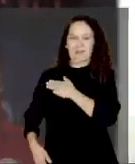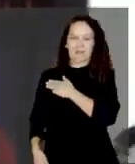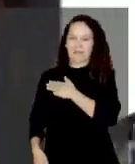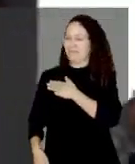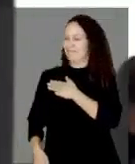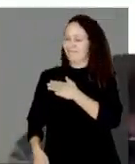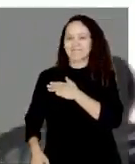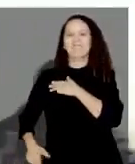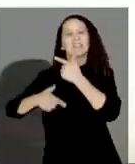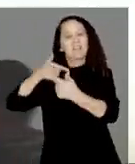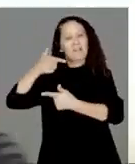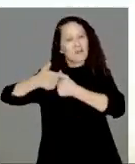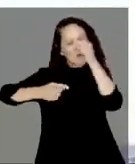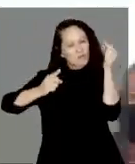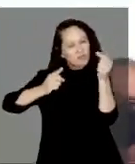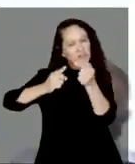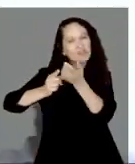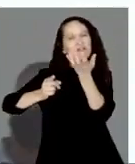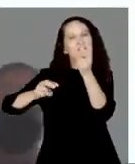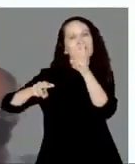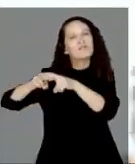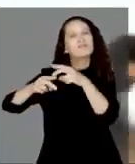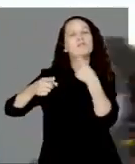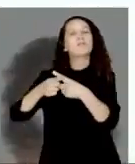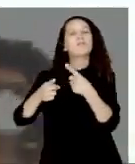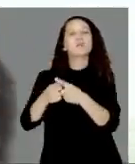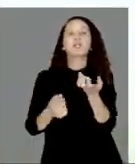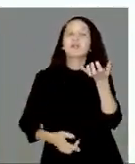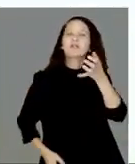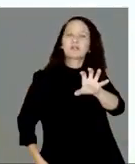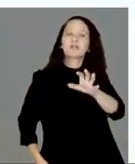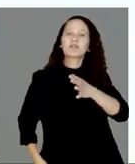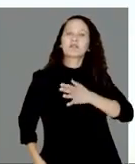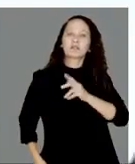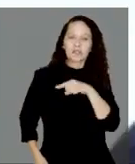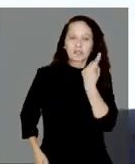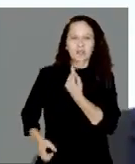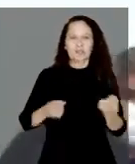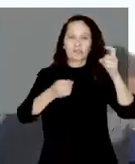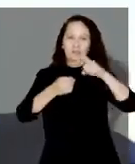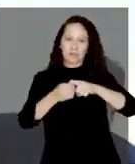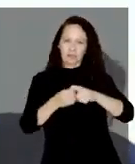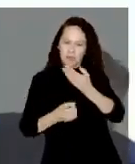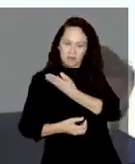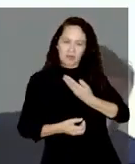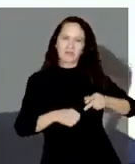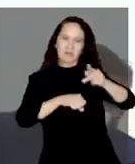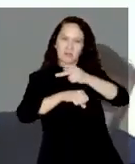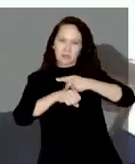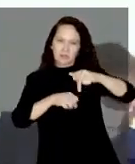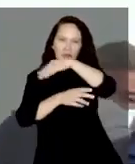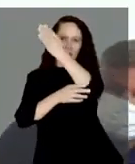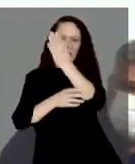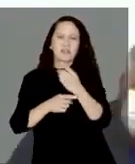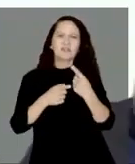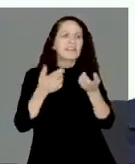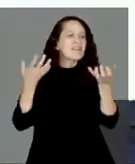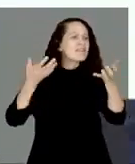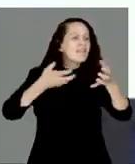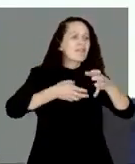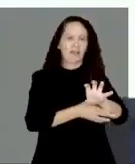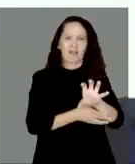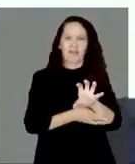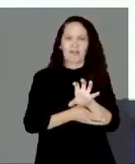Incomoda, porque essa democracia nós precisamos construir. E agora, nesse processo eleitoral que nós